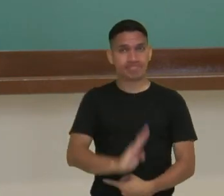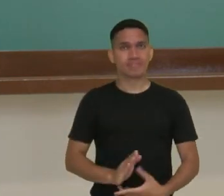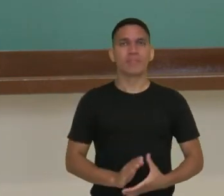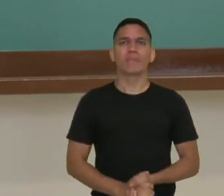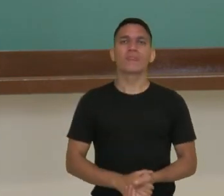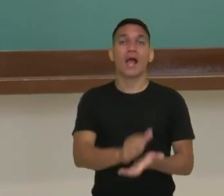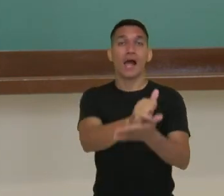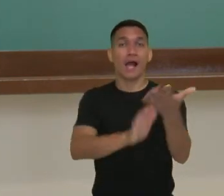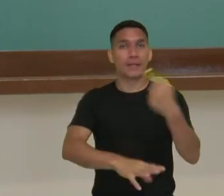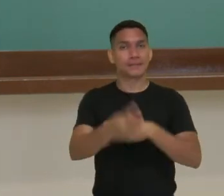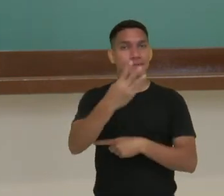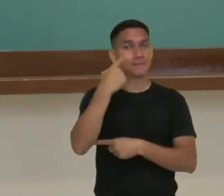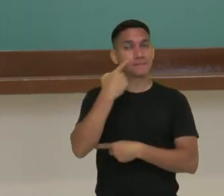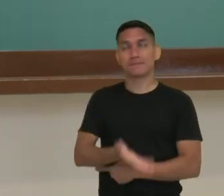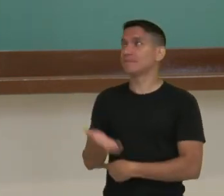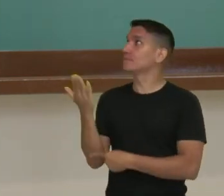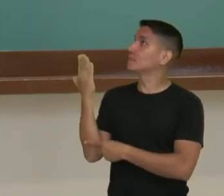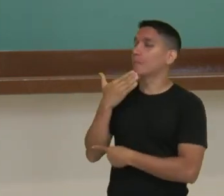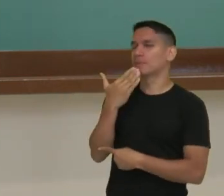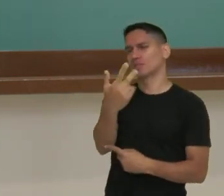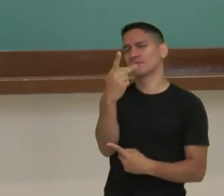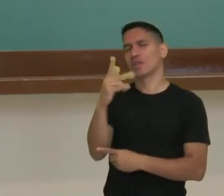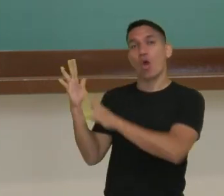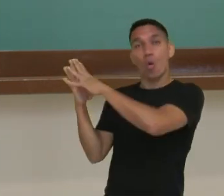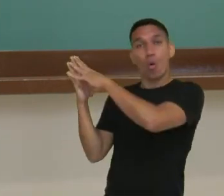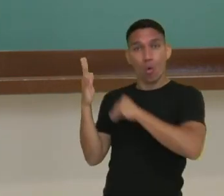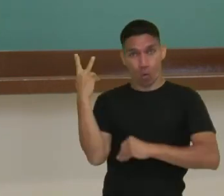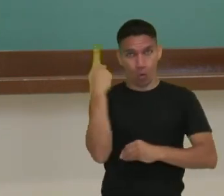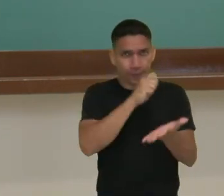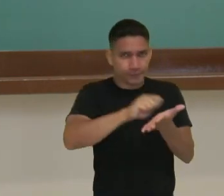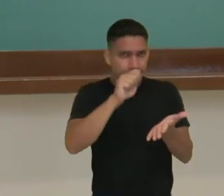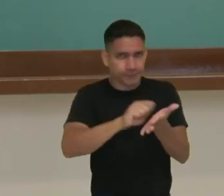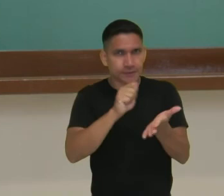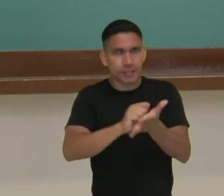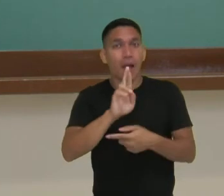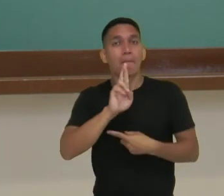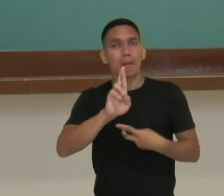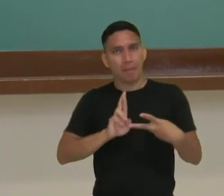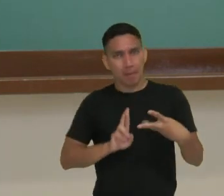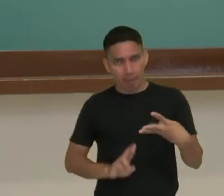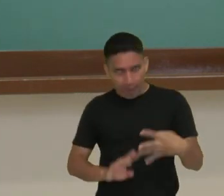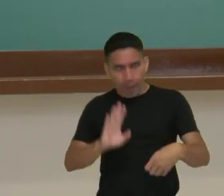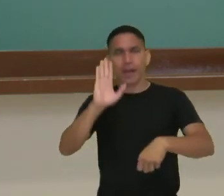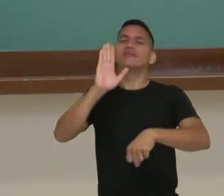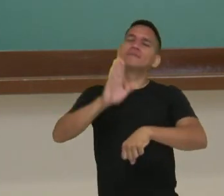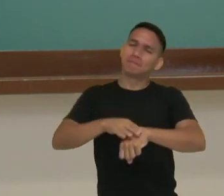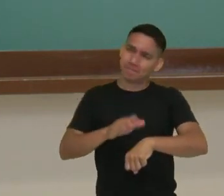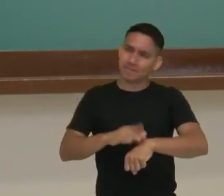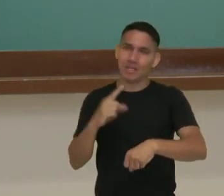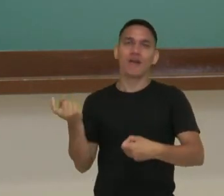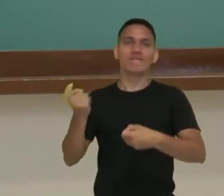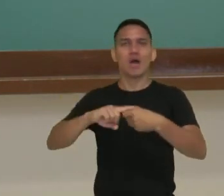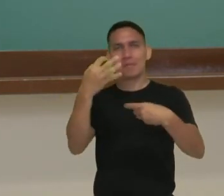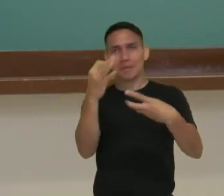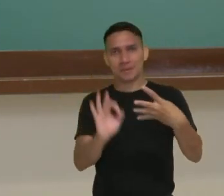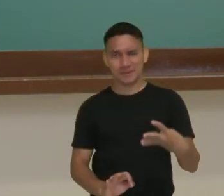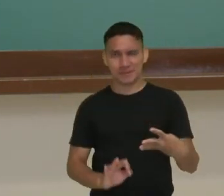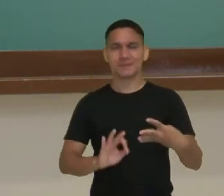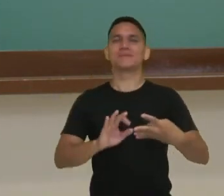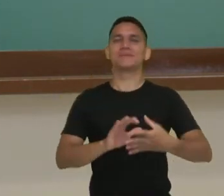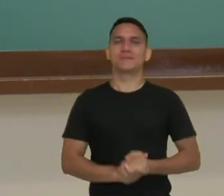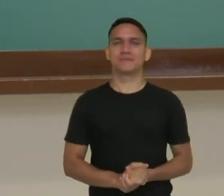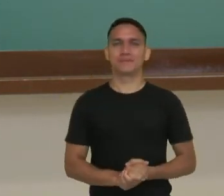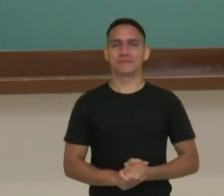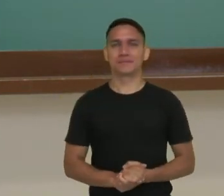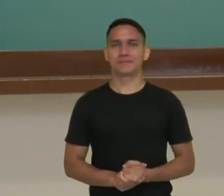nossa terceira atividade. Quero que vocês copiem no caderno de vocês, respondam essa atividade e daí a gente já